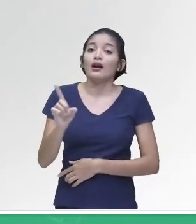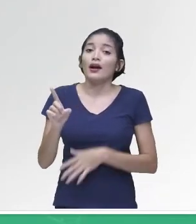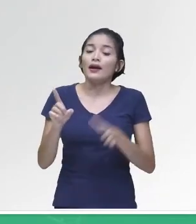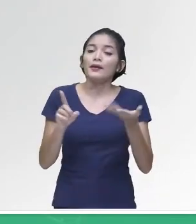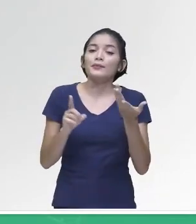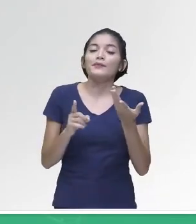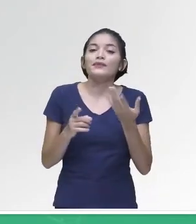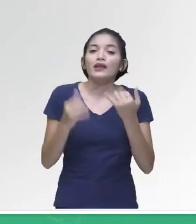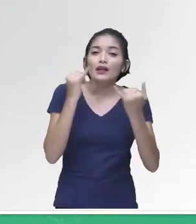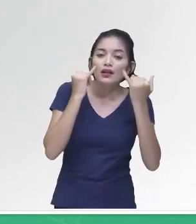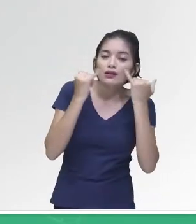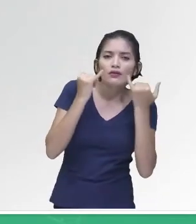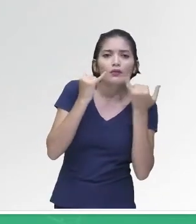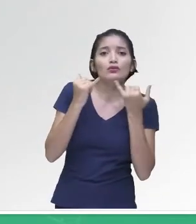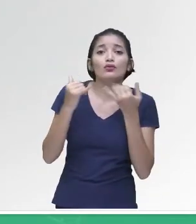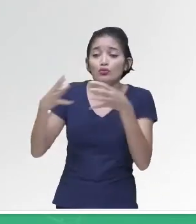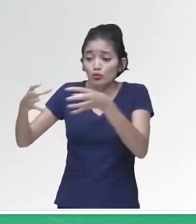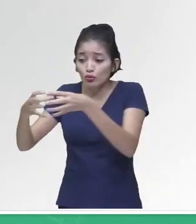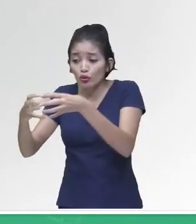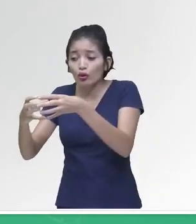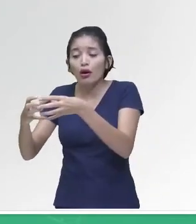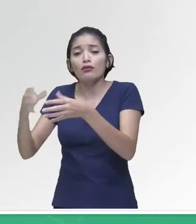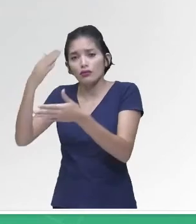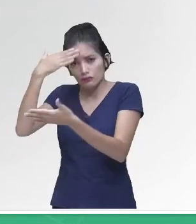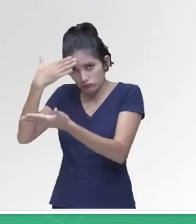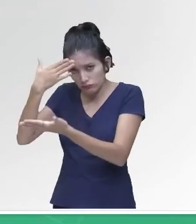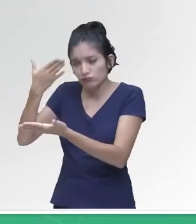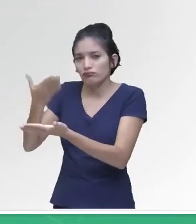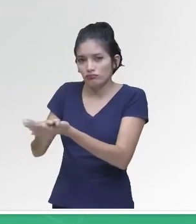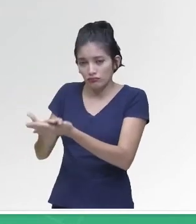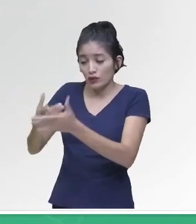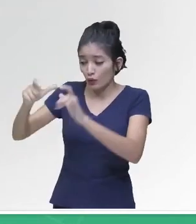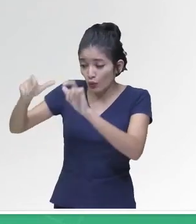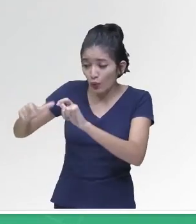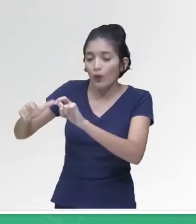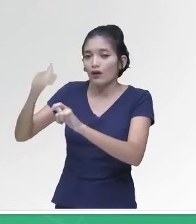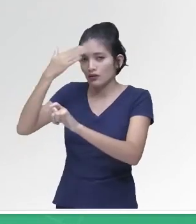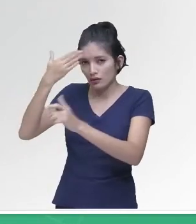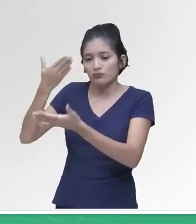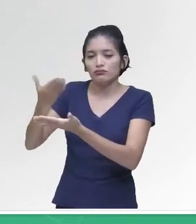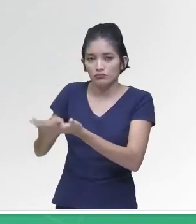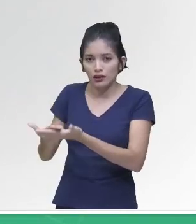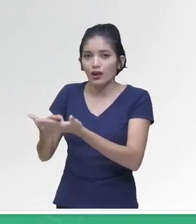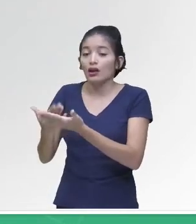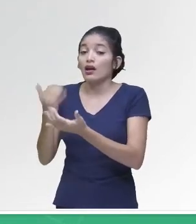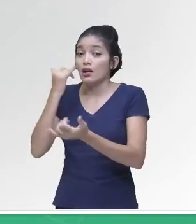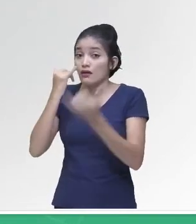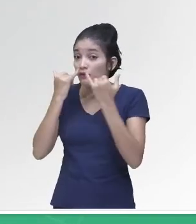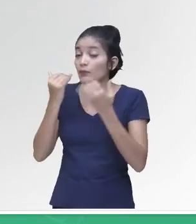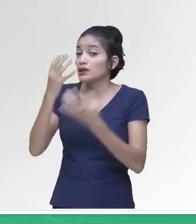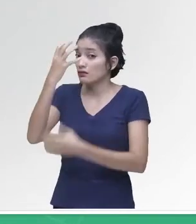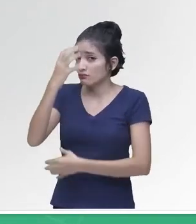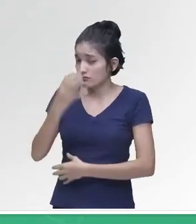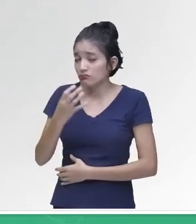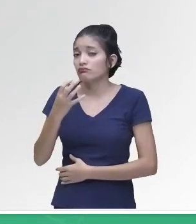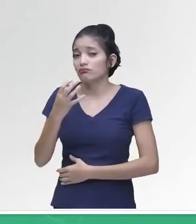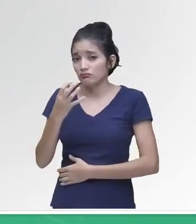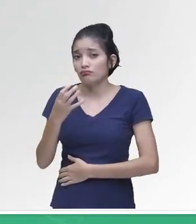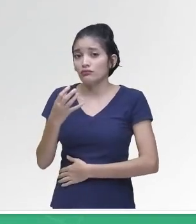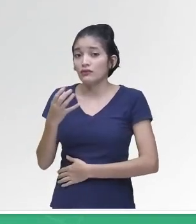ser confiável, é um dado que realmente diz uma informação séria e que me